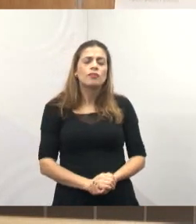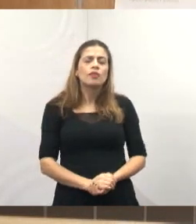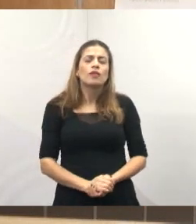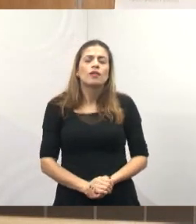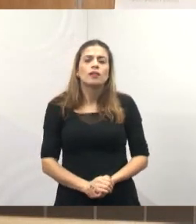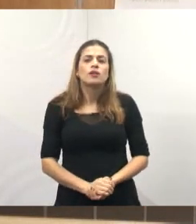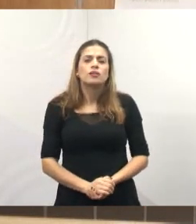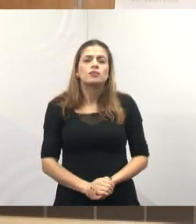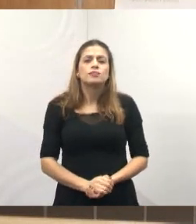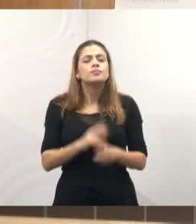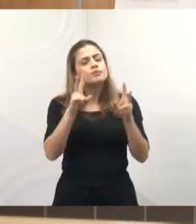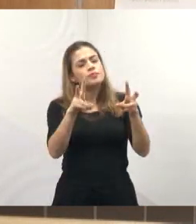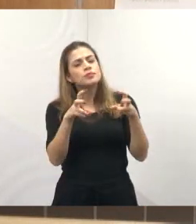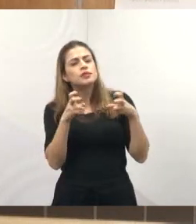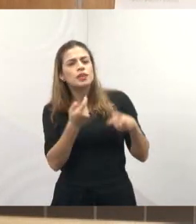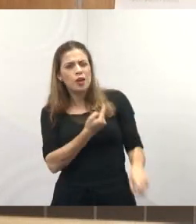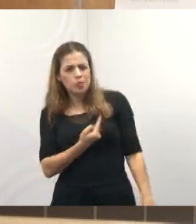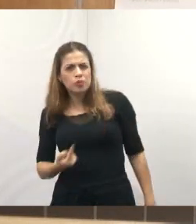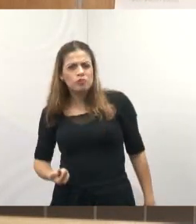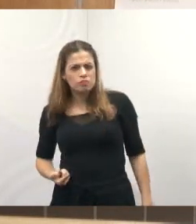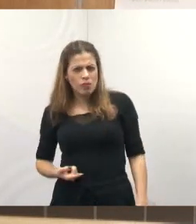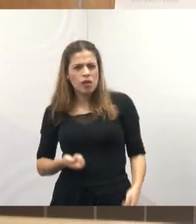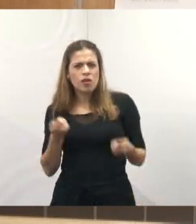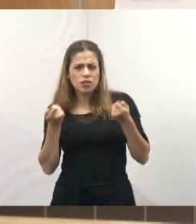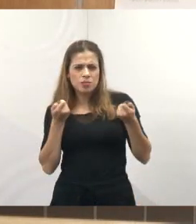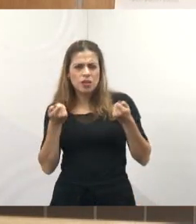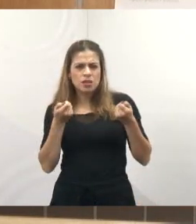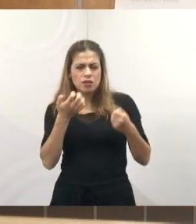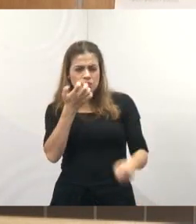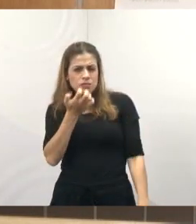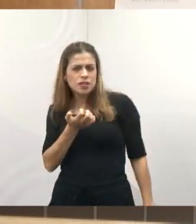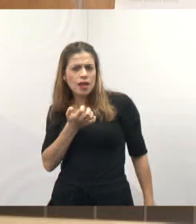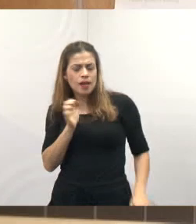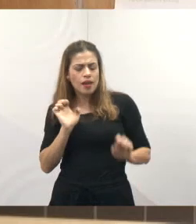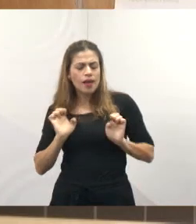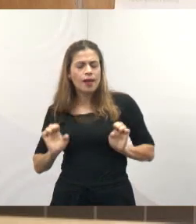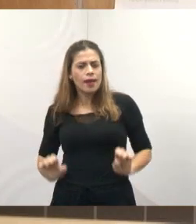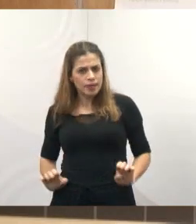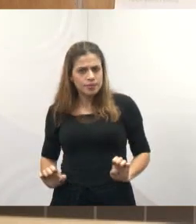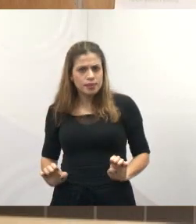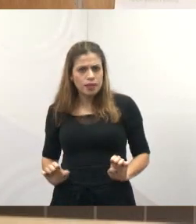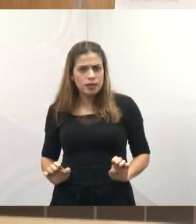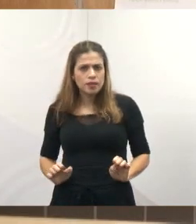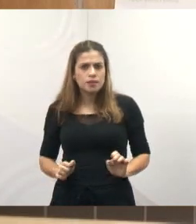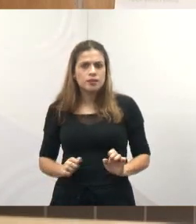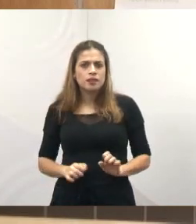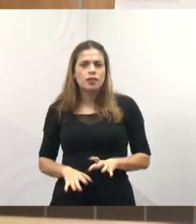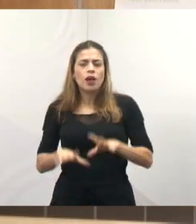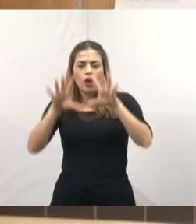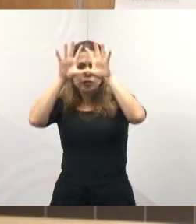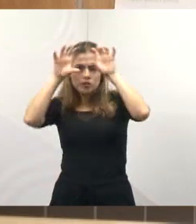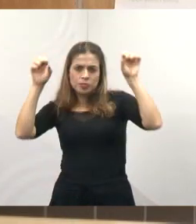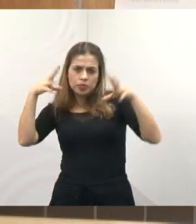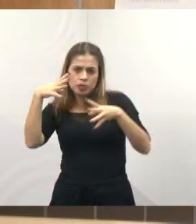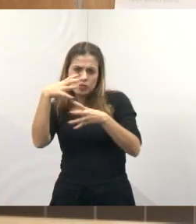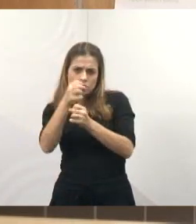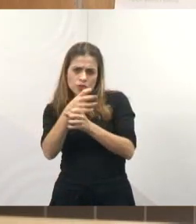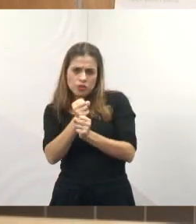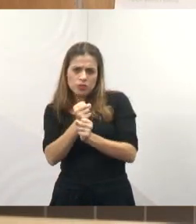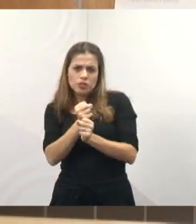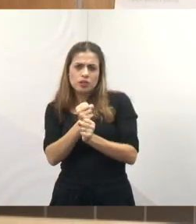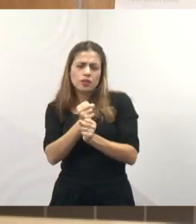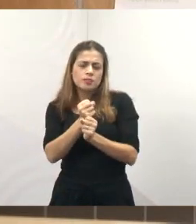nesse governo é um governo sério, um governo ético. O Tribunal de Contas,